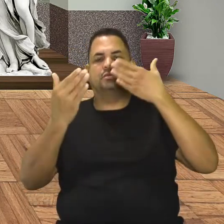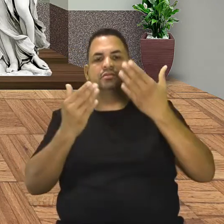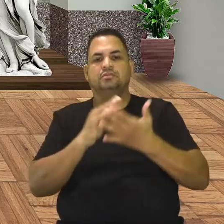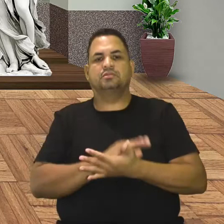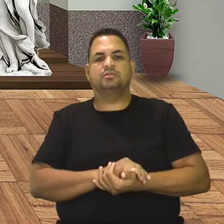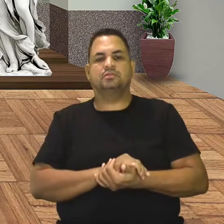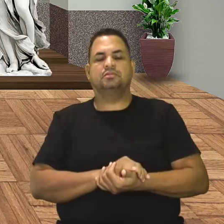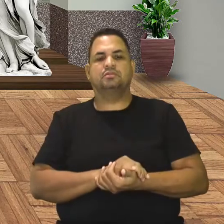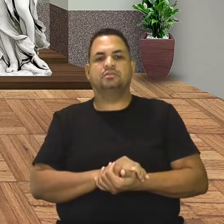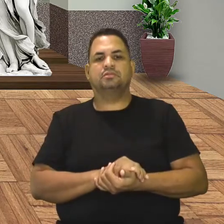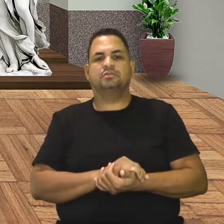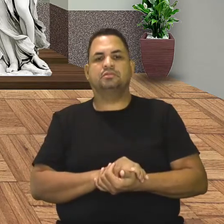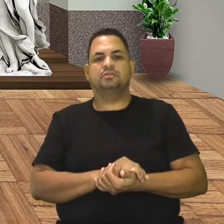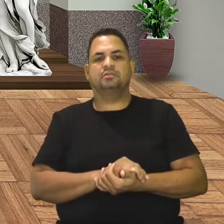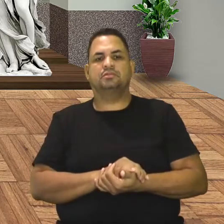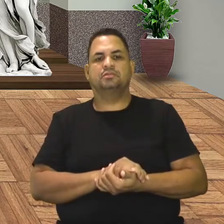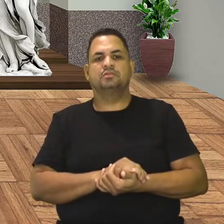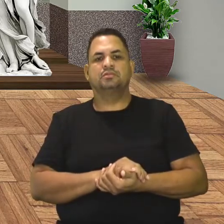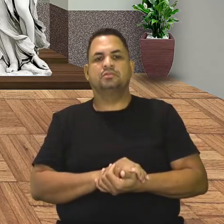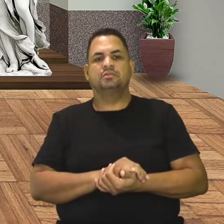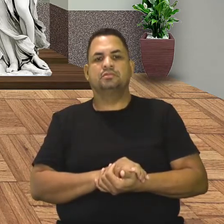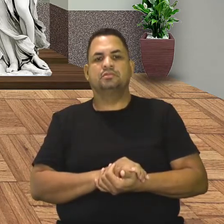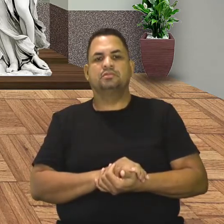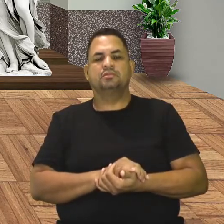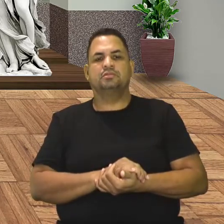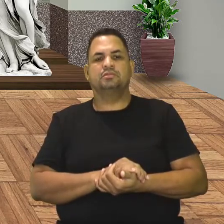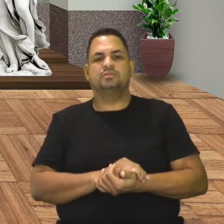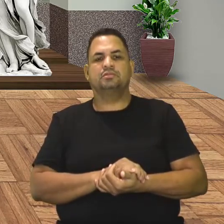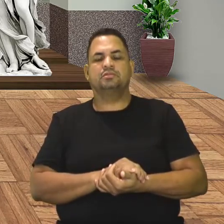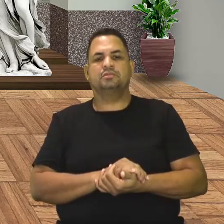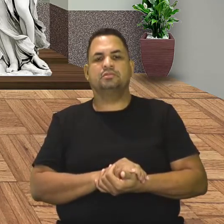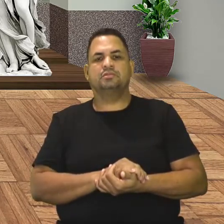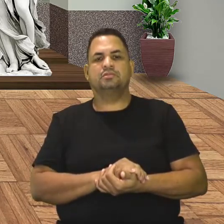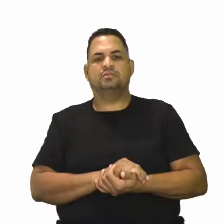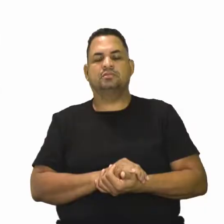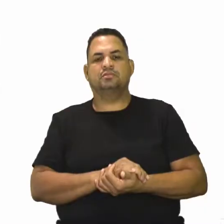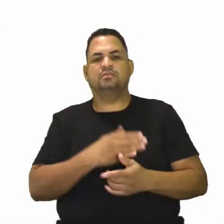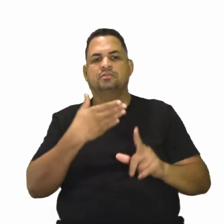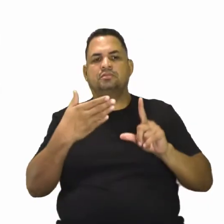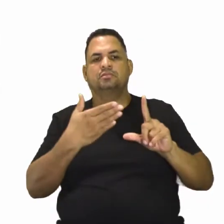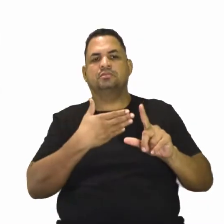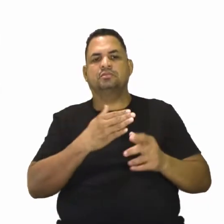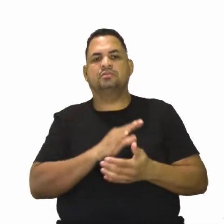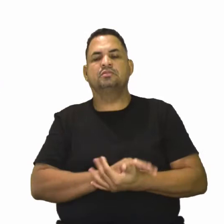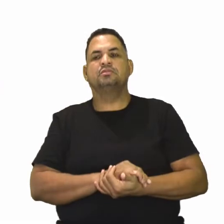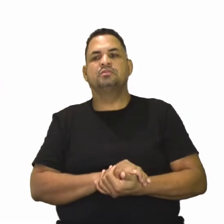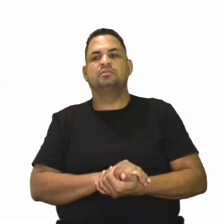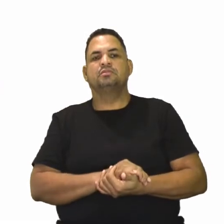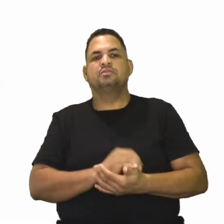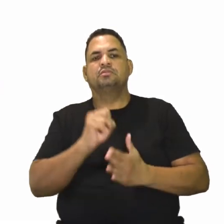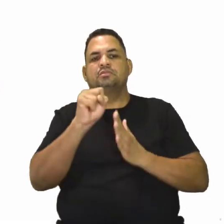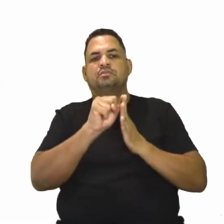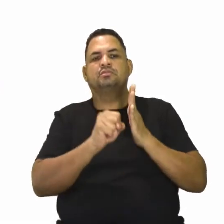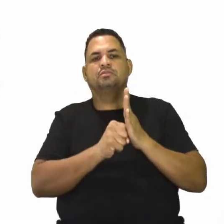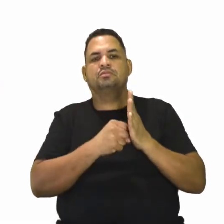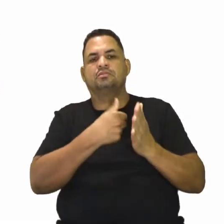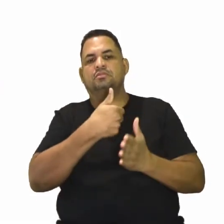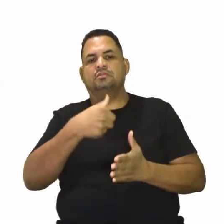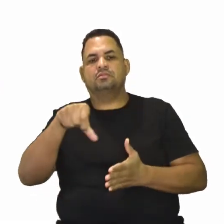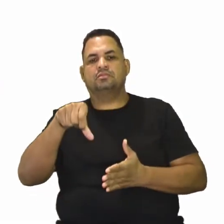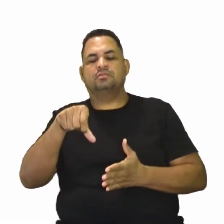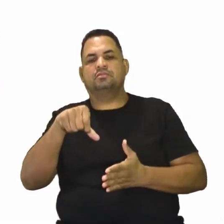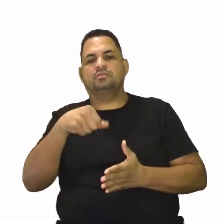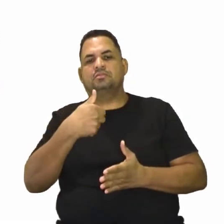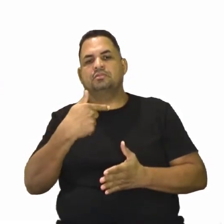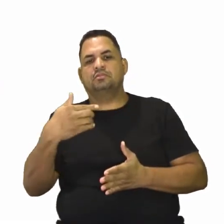Ela vai estar nesse crescimento aí. Vamos lá na tela de vocês. No século XIX